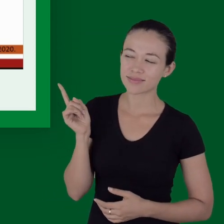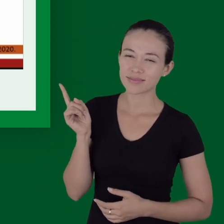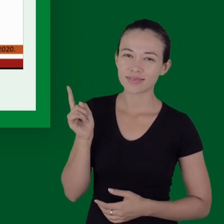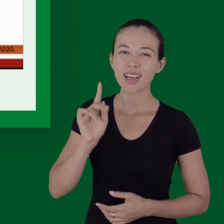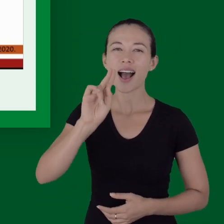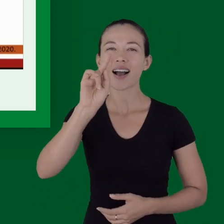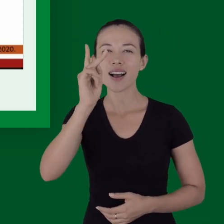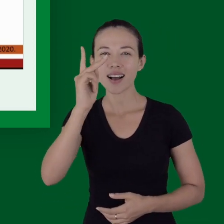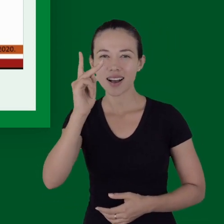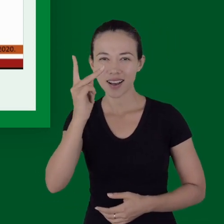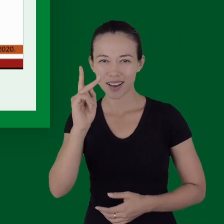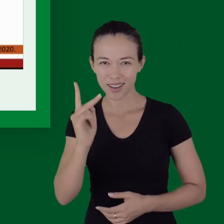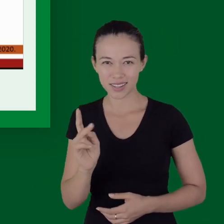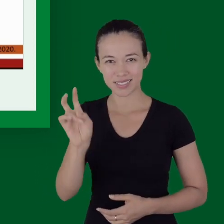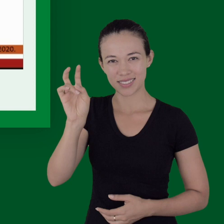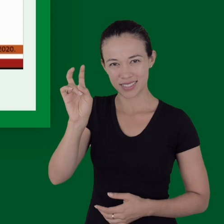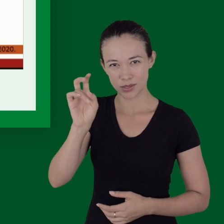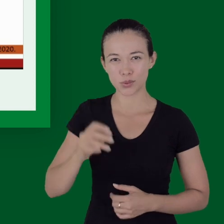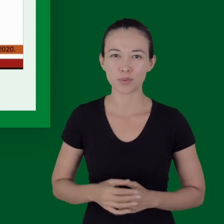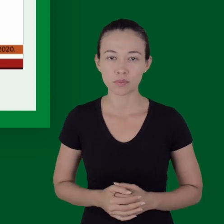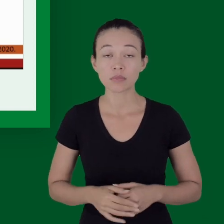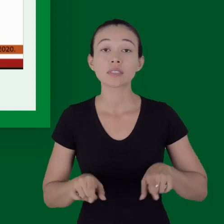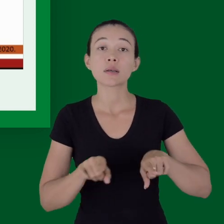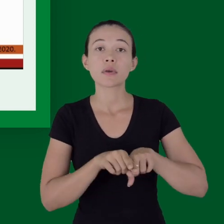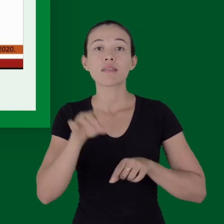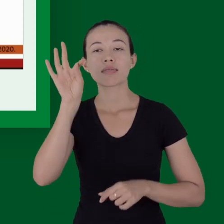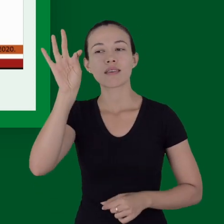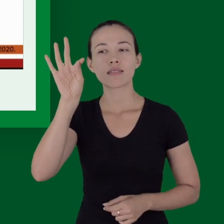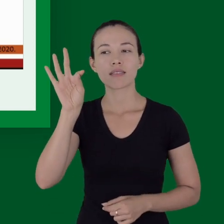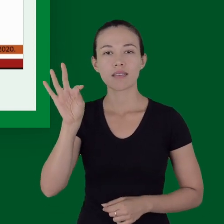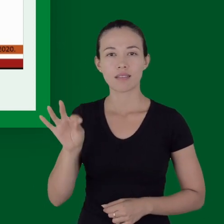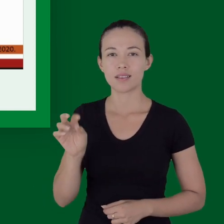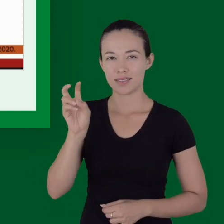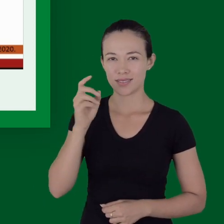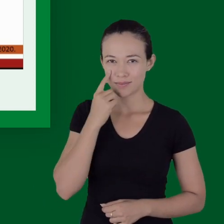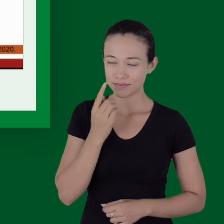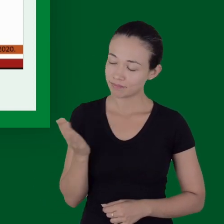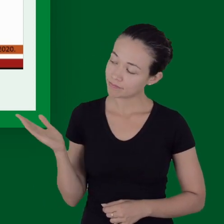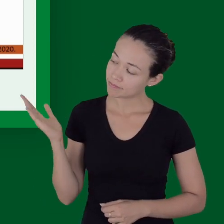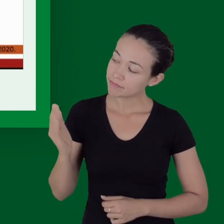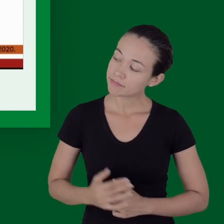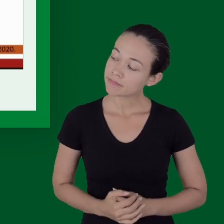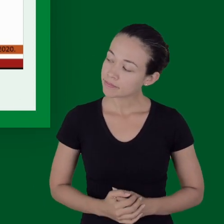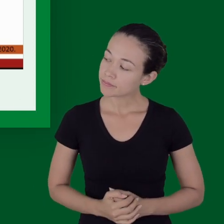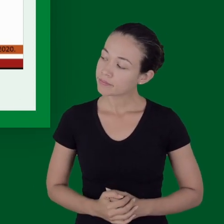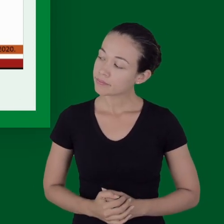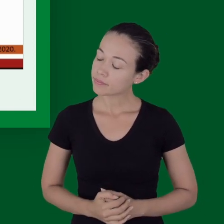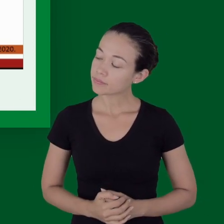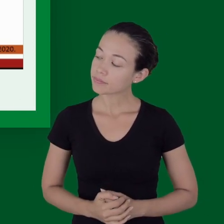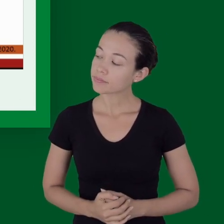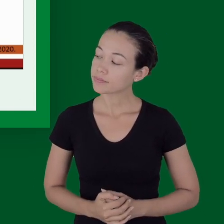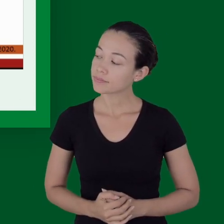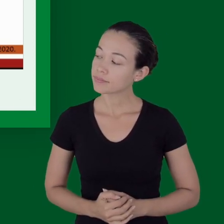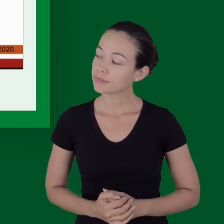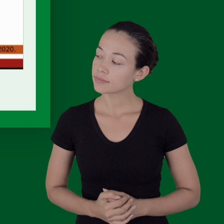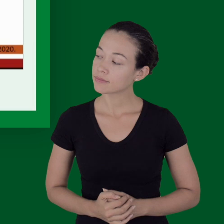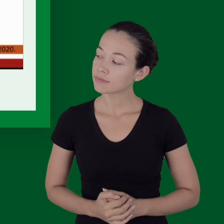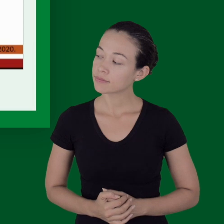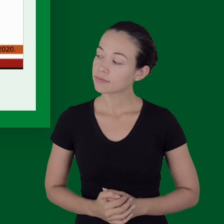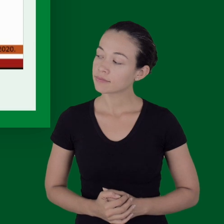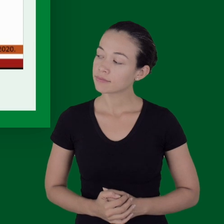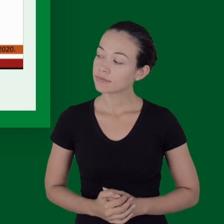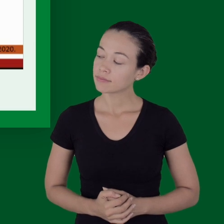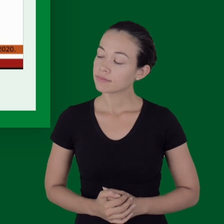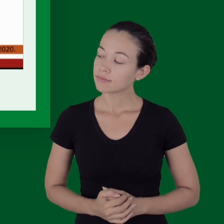conversou: hipovolemia, hipóxia, acidose, hipohipercalemia, hipotermia, pneumotórax, tamponamento cardíaco,